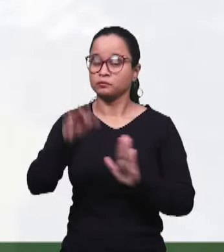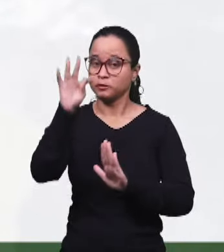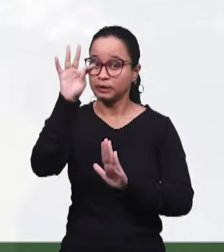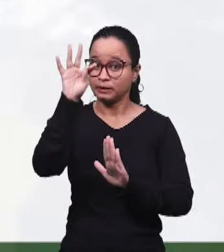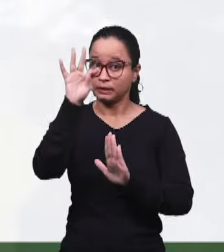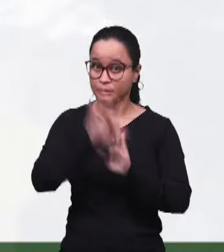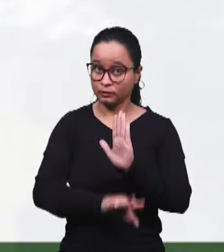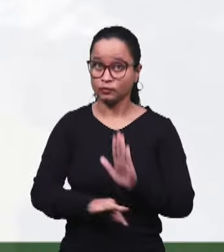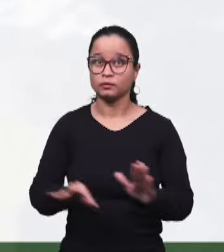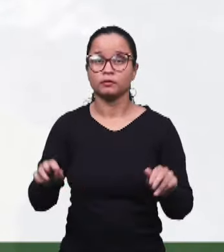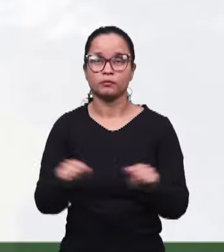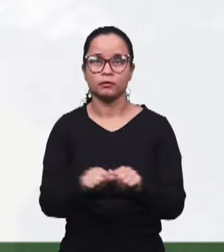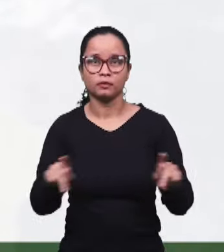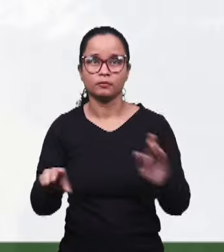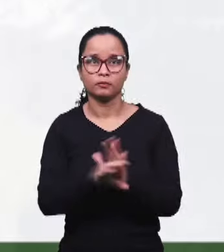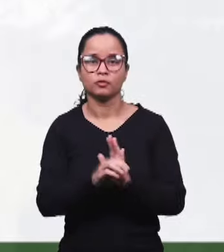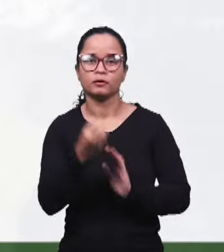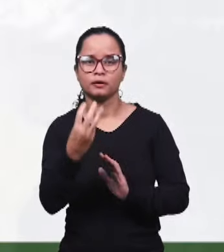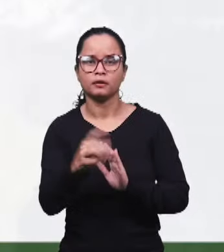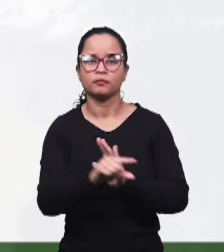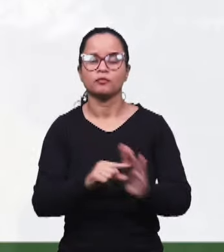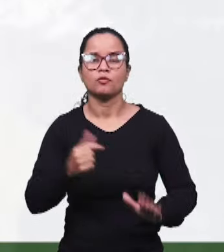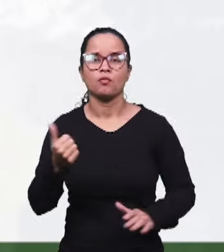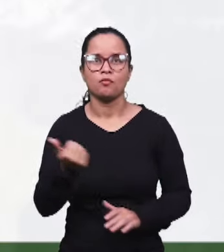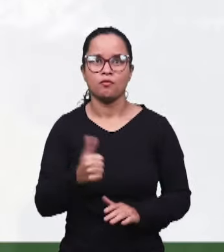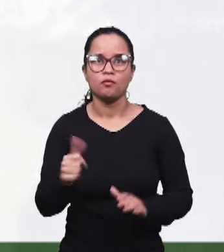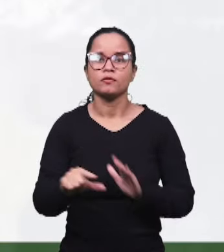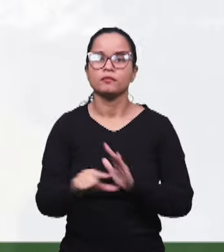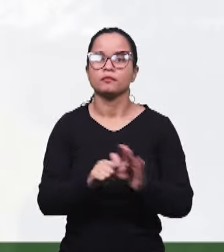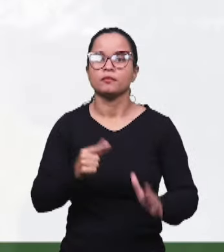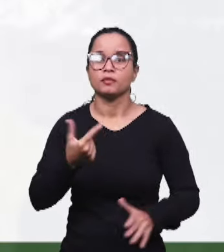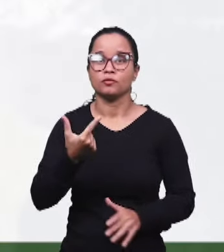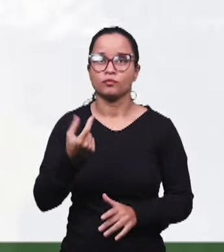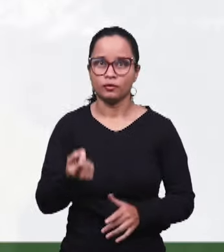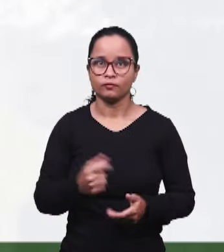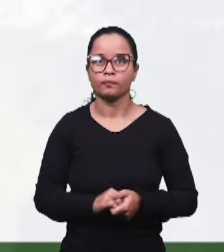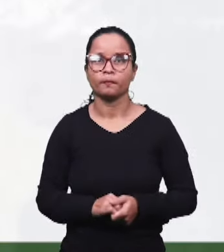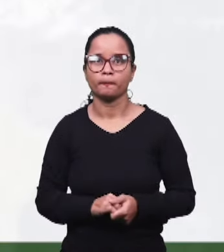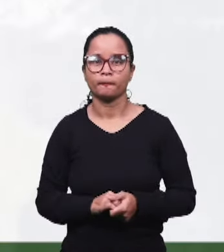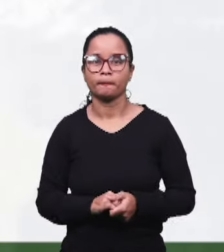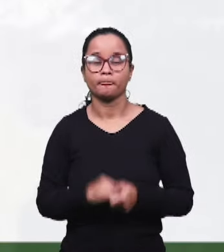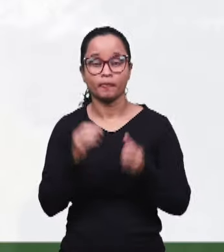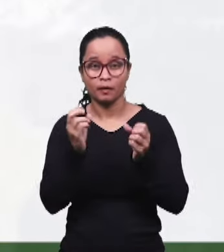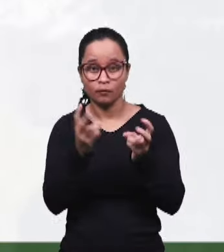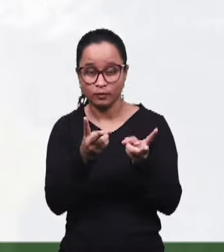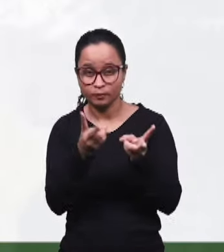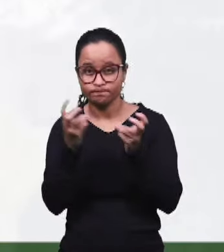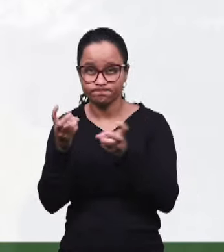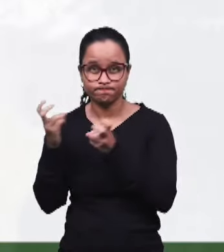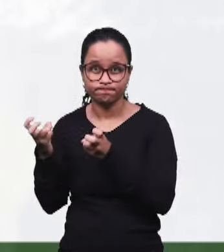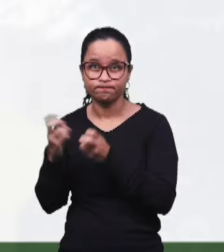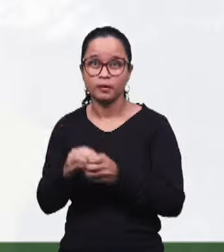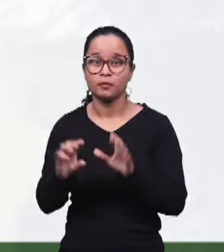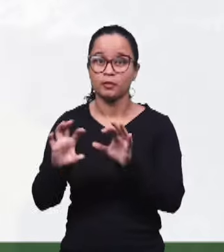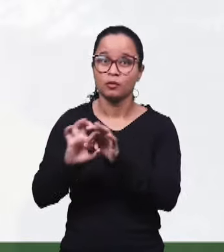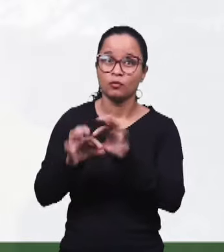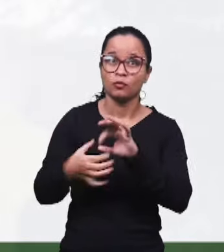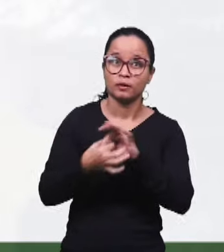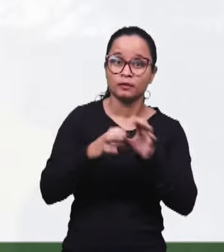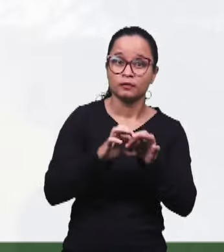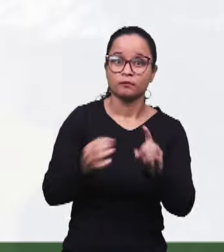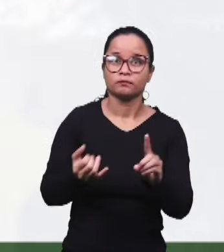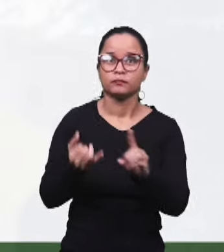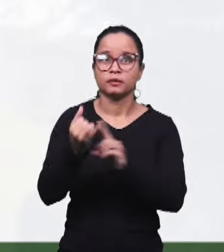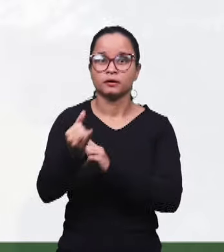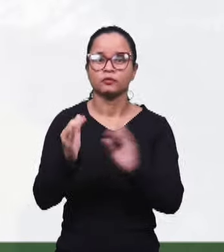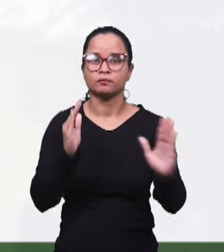capítulo 3, versos 11 e 20. Identifique o contexto profético do tempo